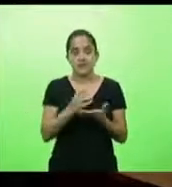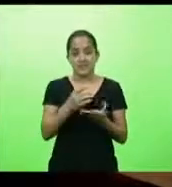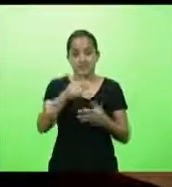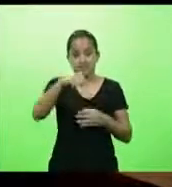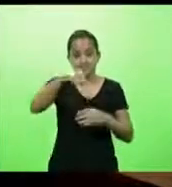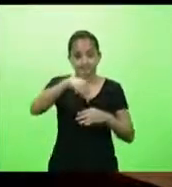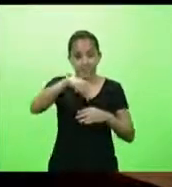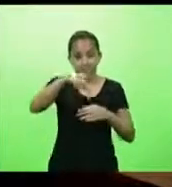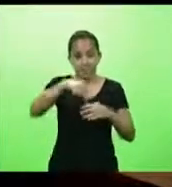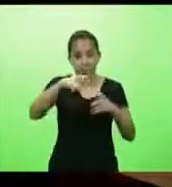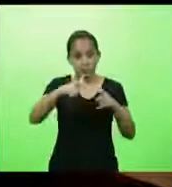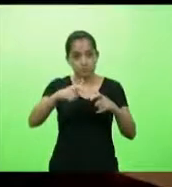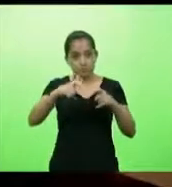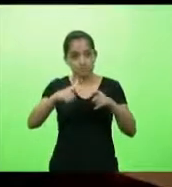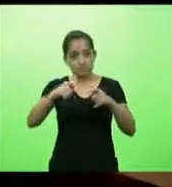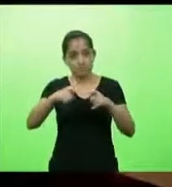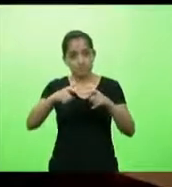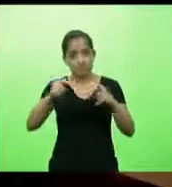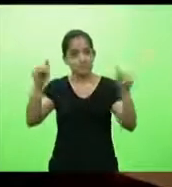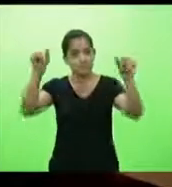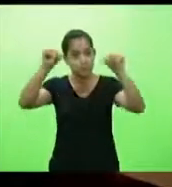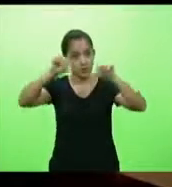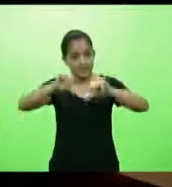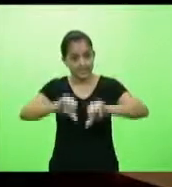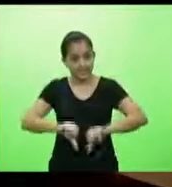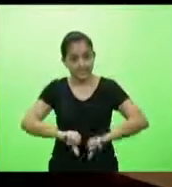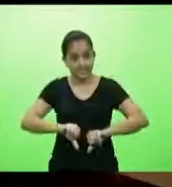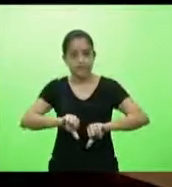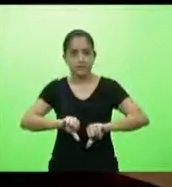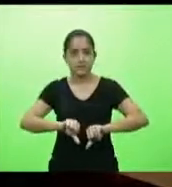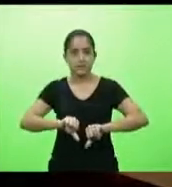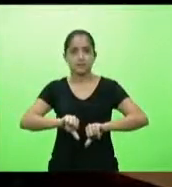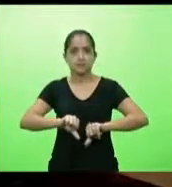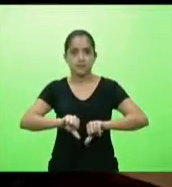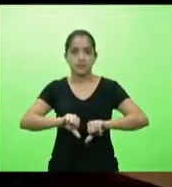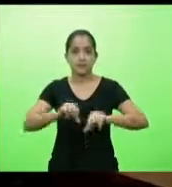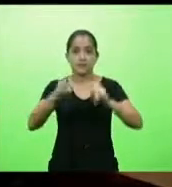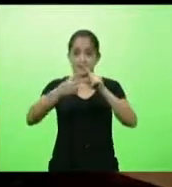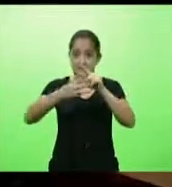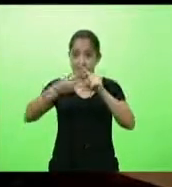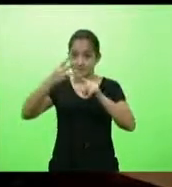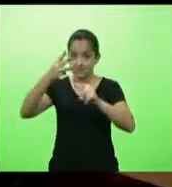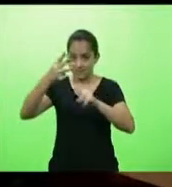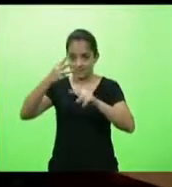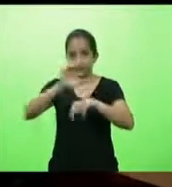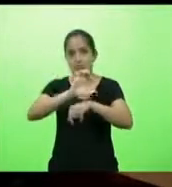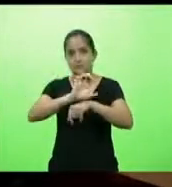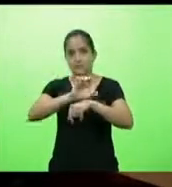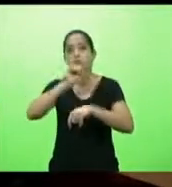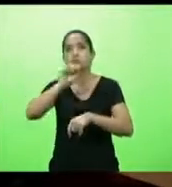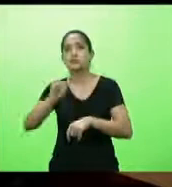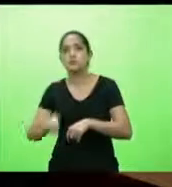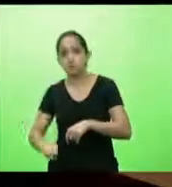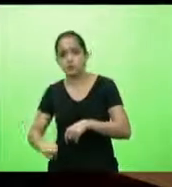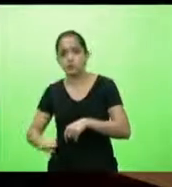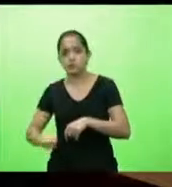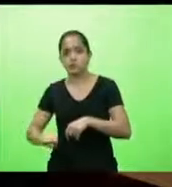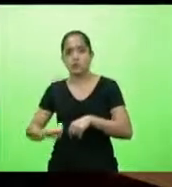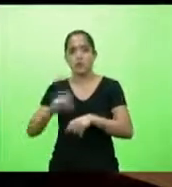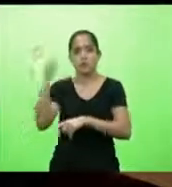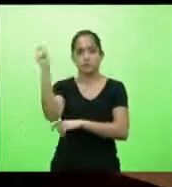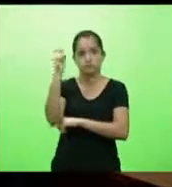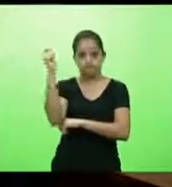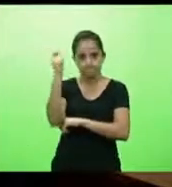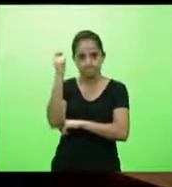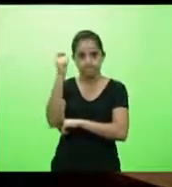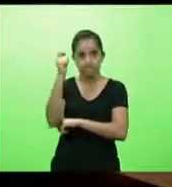desta nova crise do coronavírus no Brasil está nos 3 estados do Sul: Rio Grande do Sul, Paraná